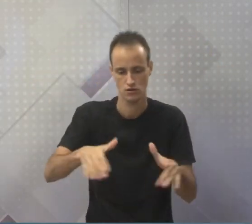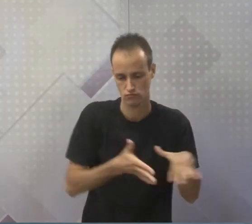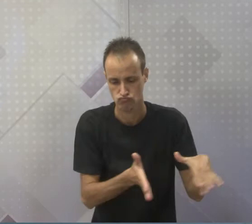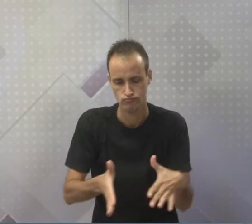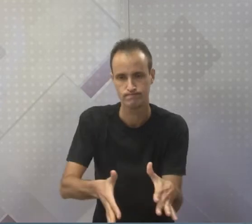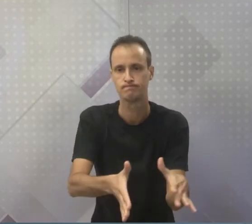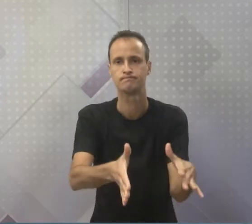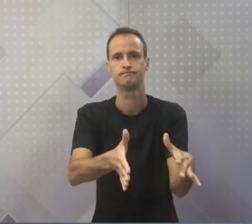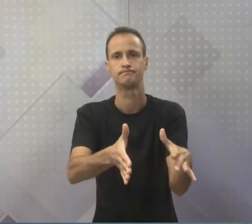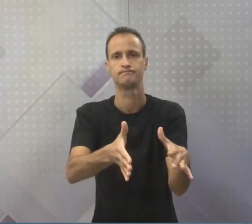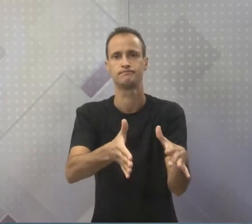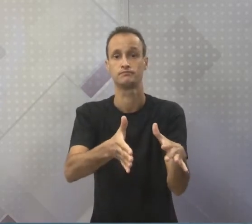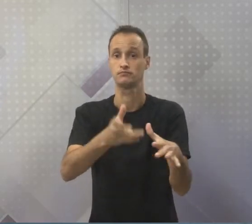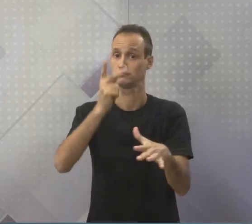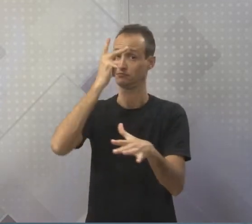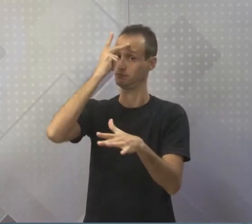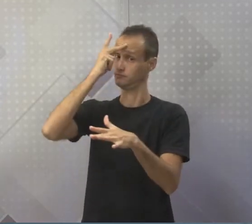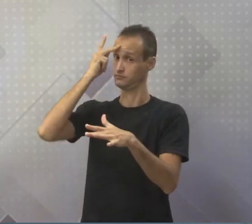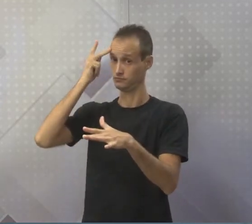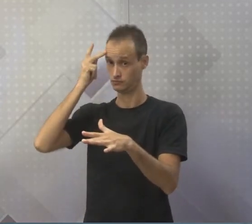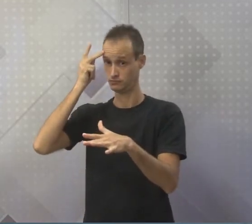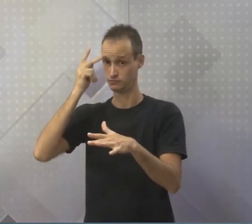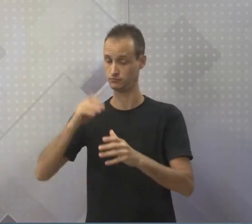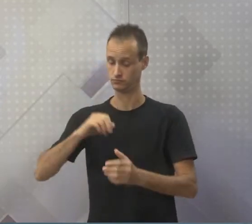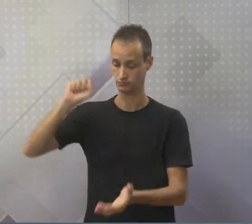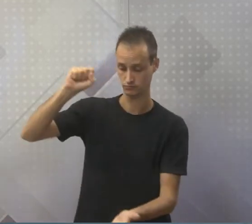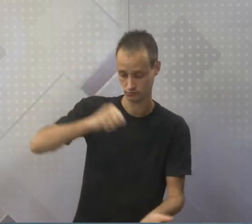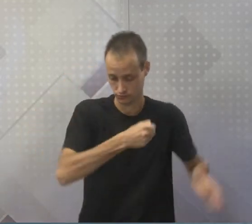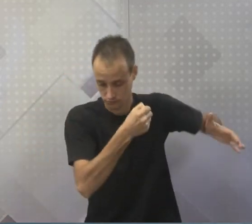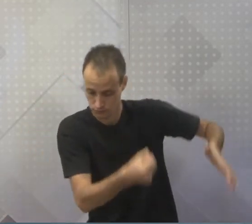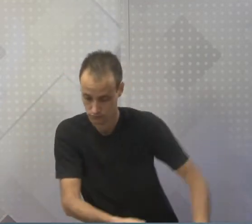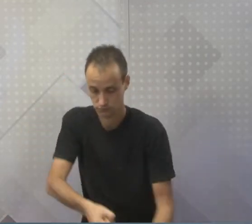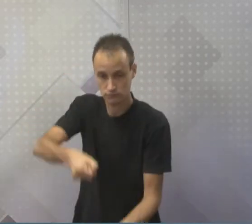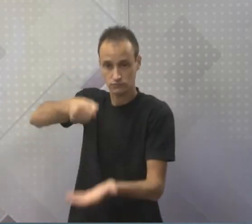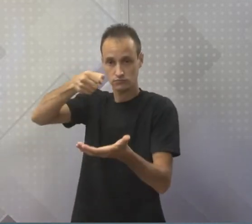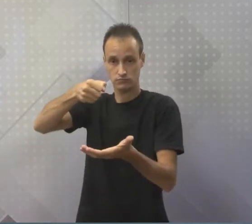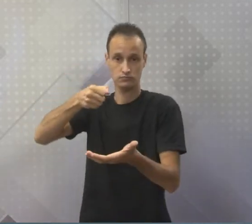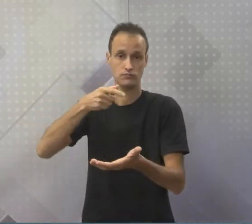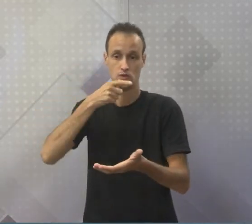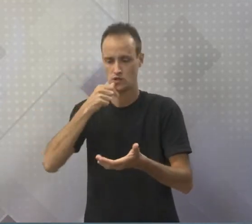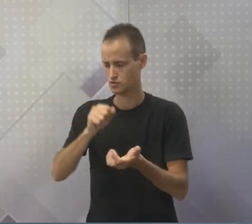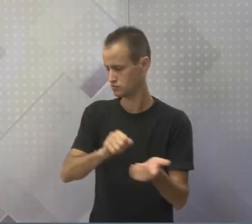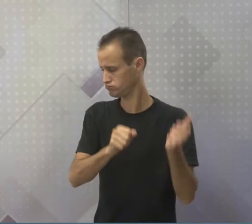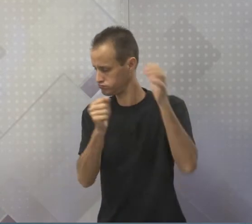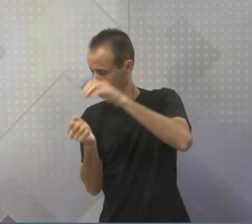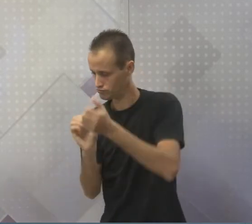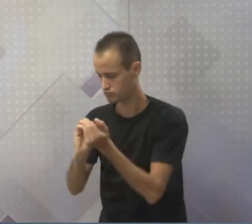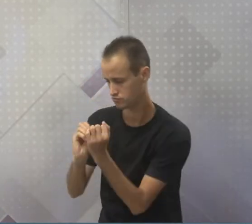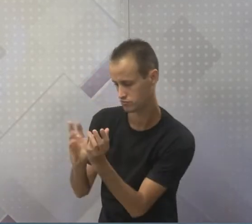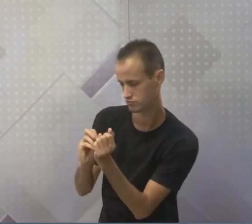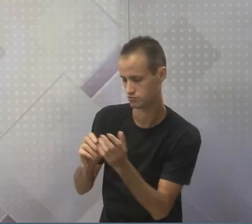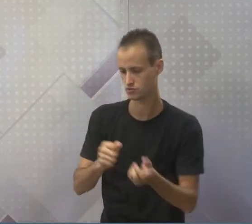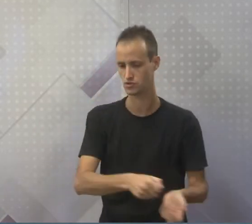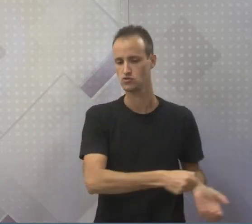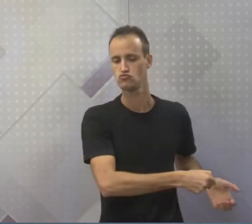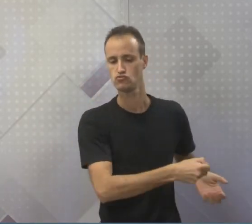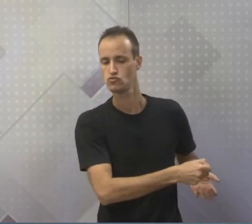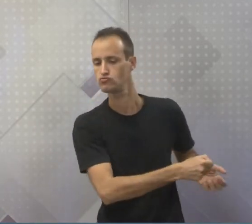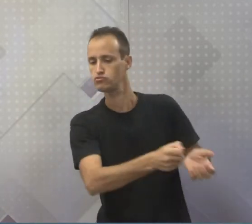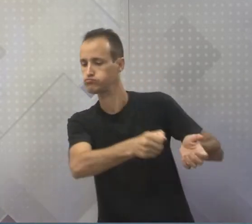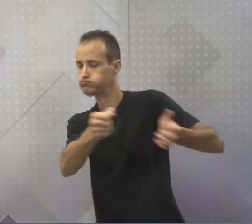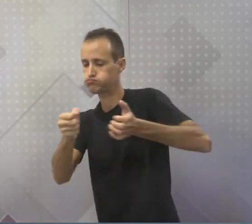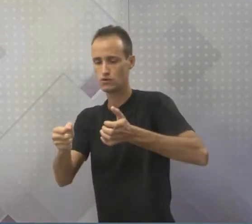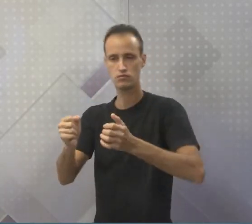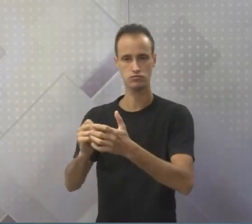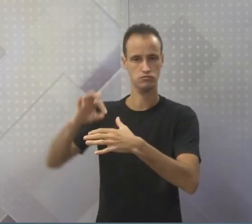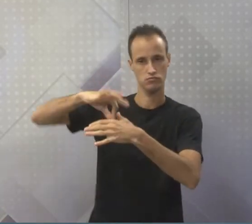rio. Alguém pode pegar a água desse rio e lavar as verdurinhas, aguar sua plantação, ou